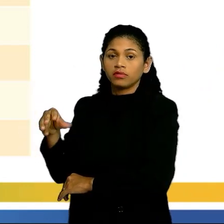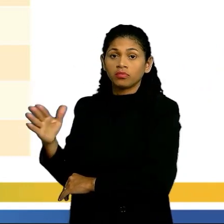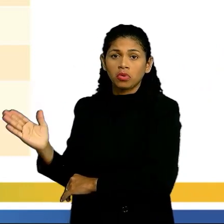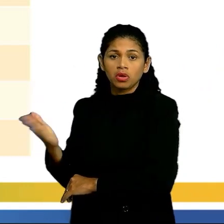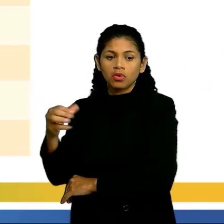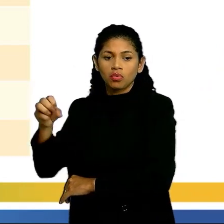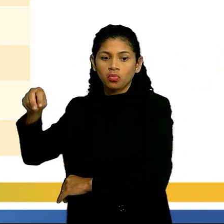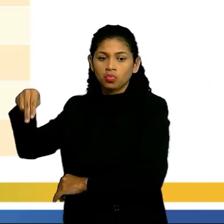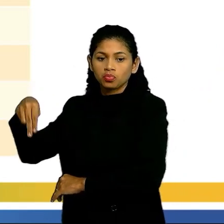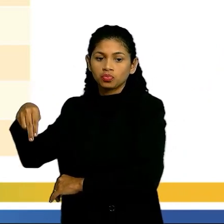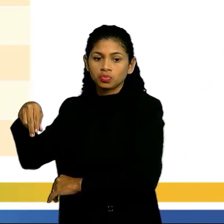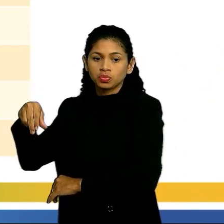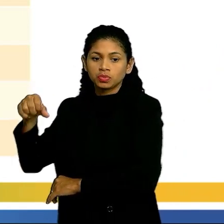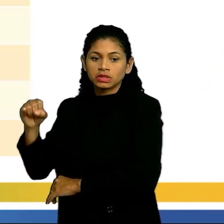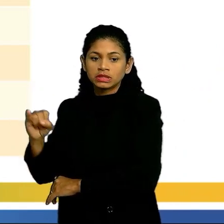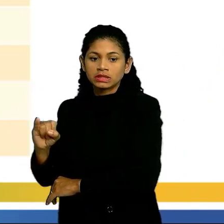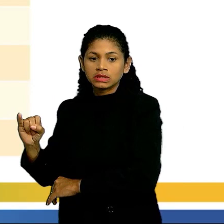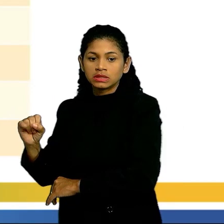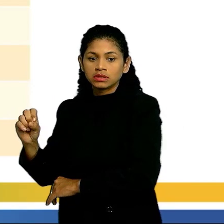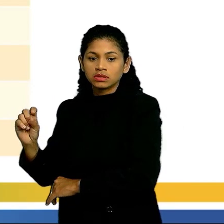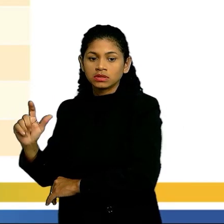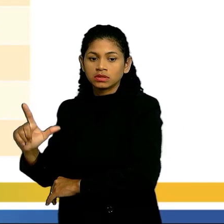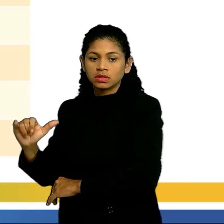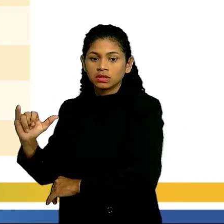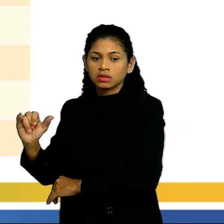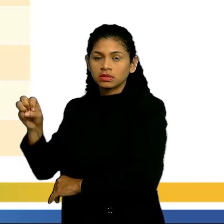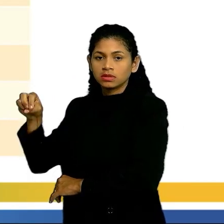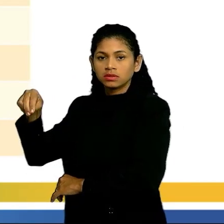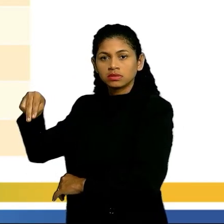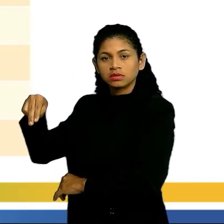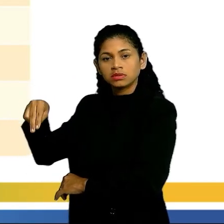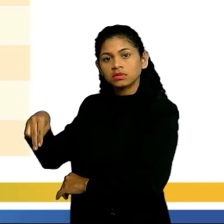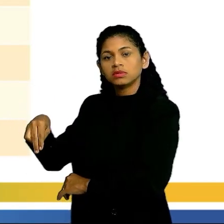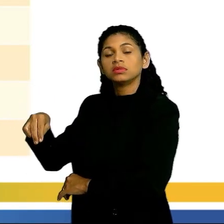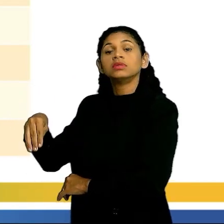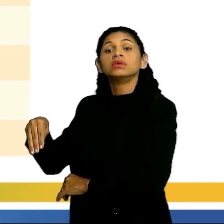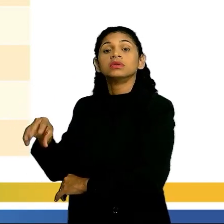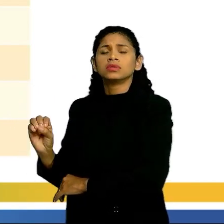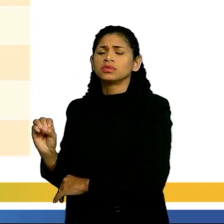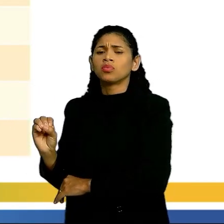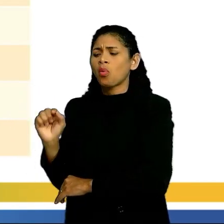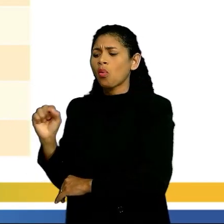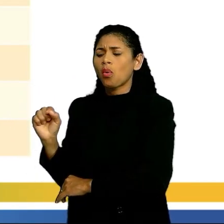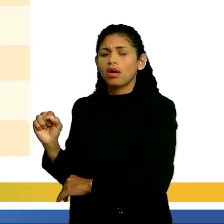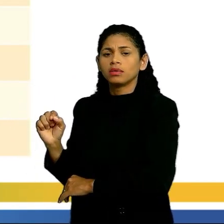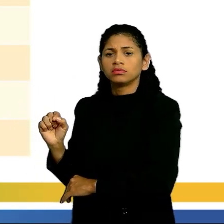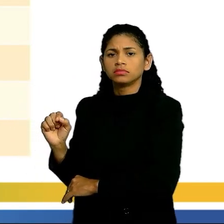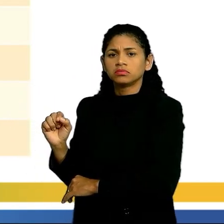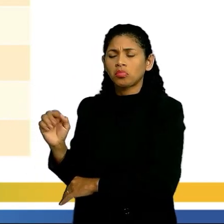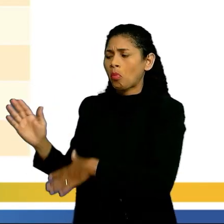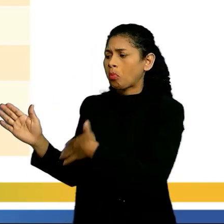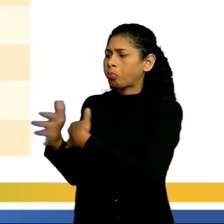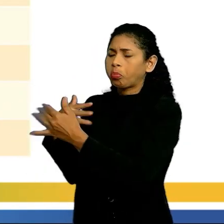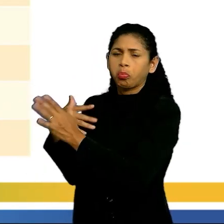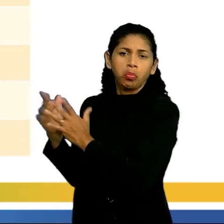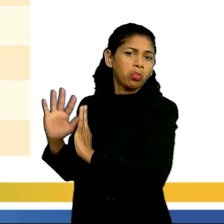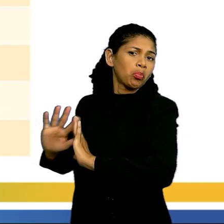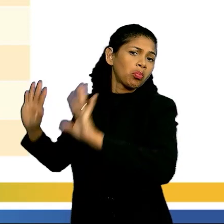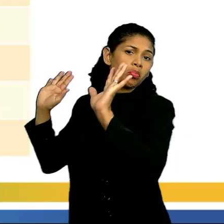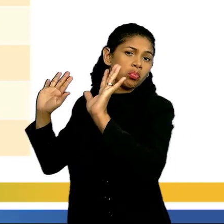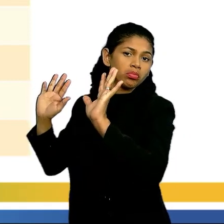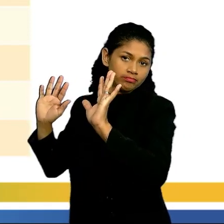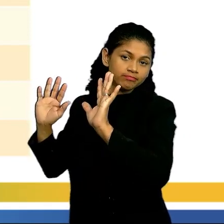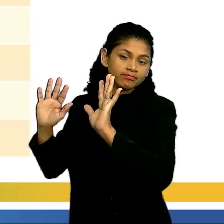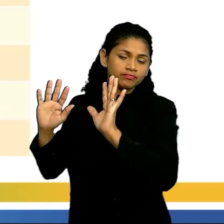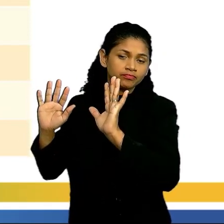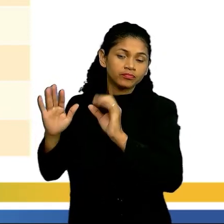nada, não é? Tô nem aí para nada. Então, na verdade, o que ele vai dizer? Enquanto a gente estiver levando em